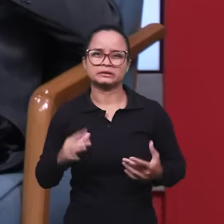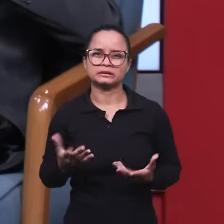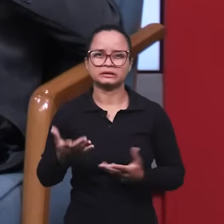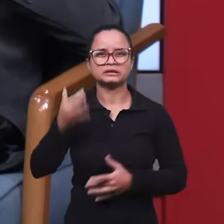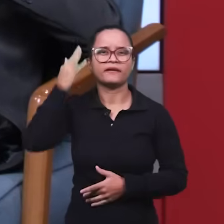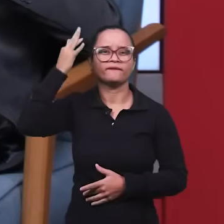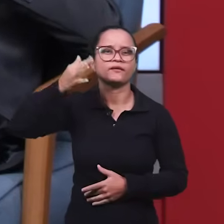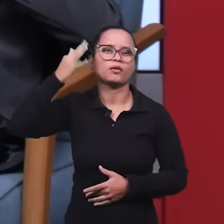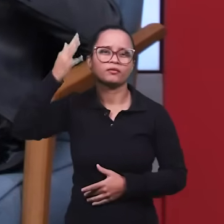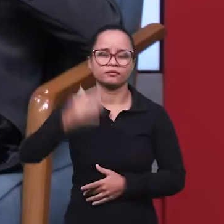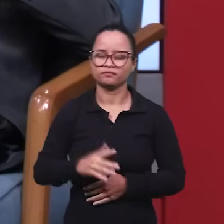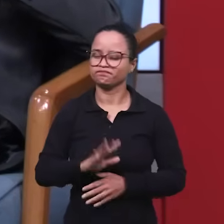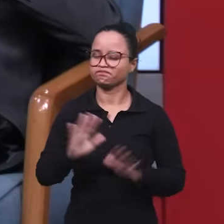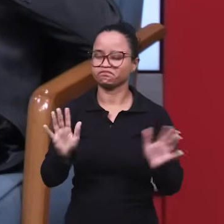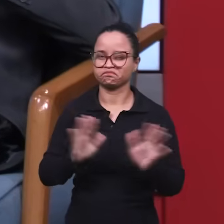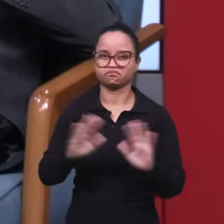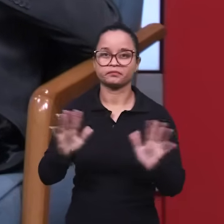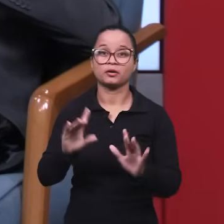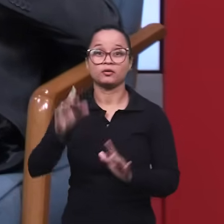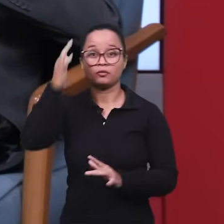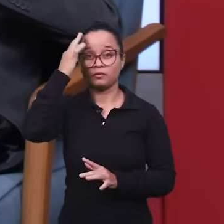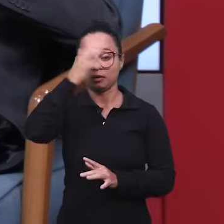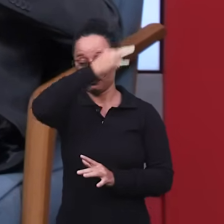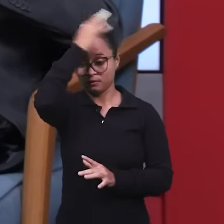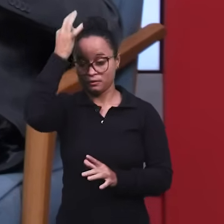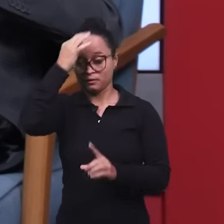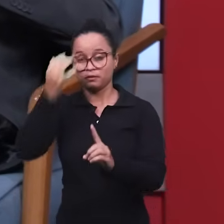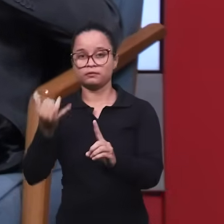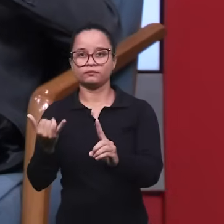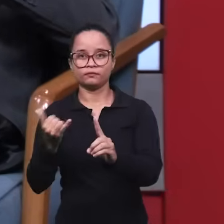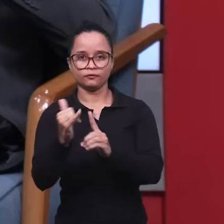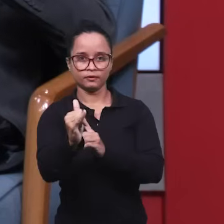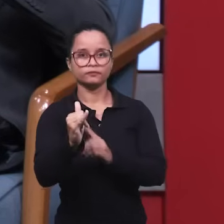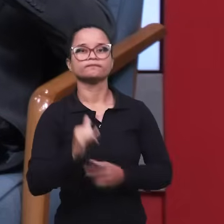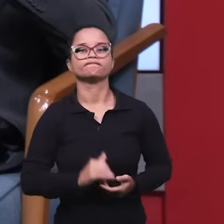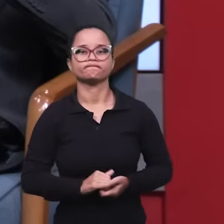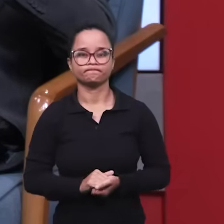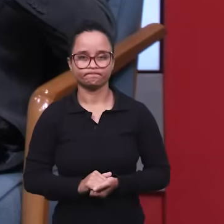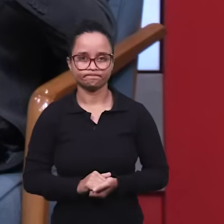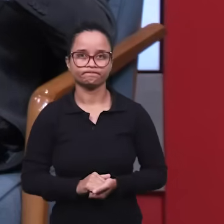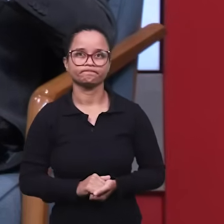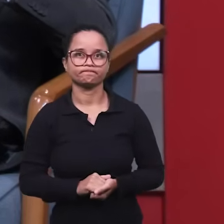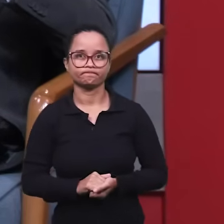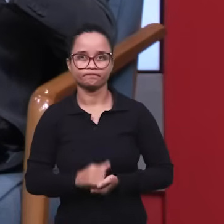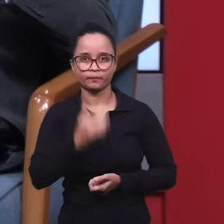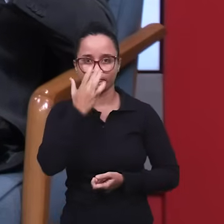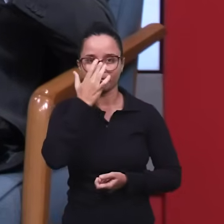preocupação em filosofar aí. Ele profetiza.